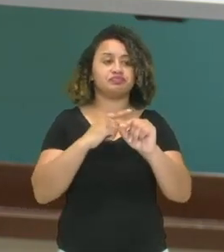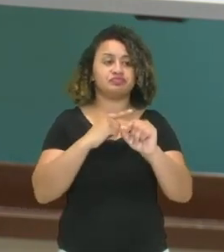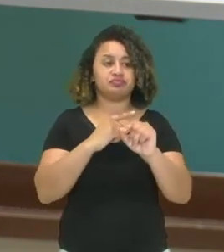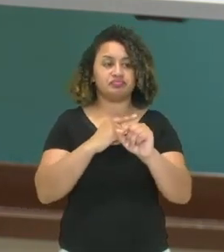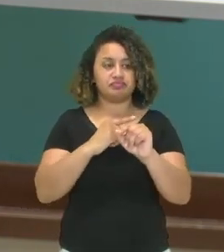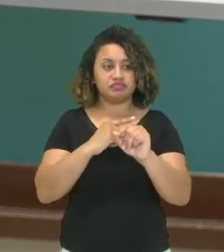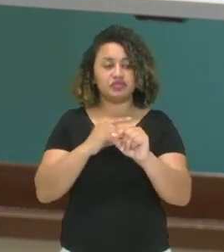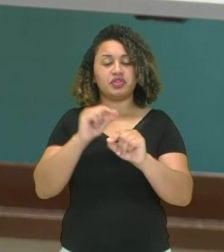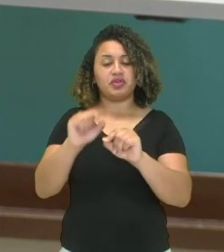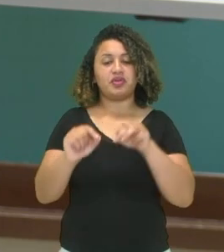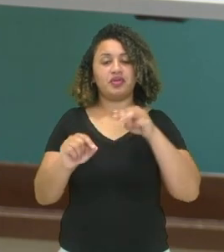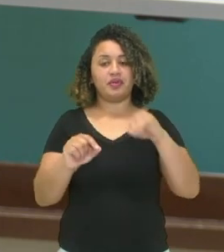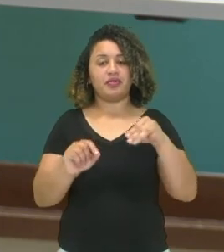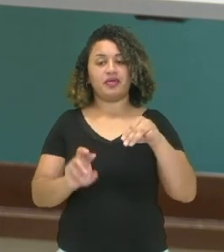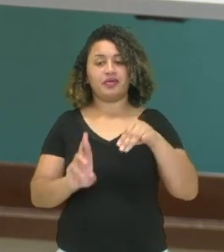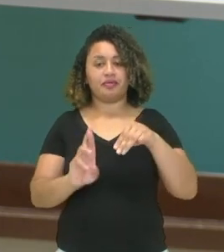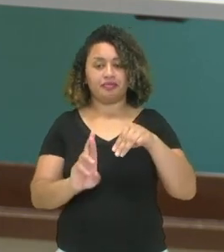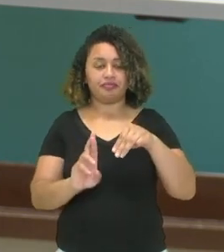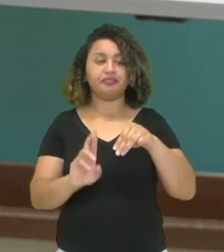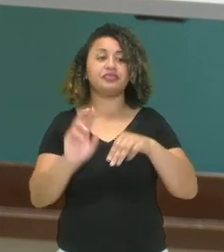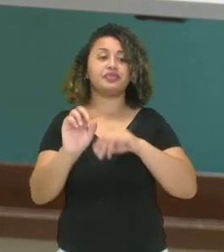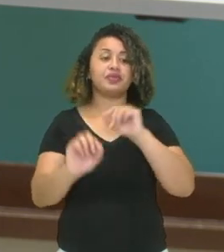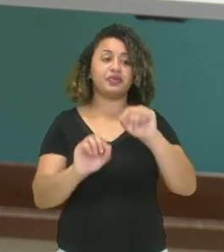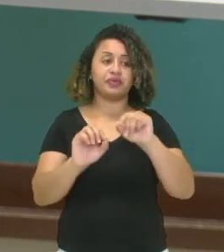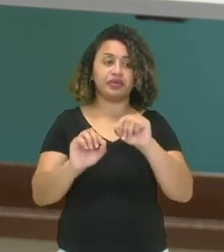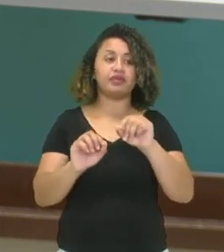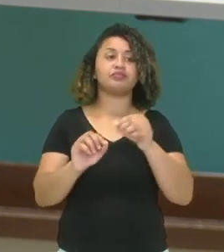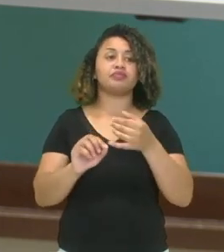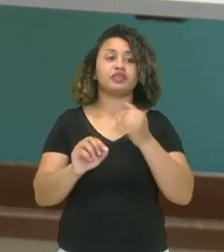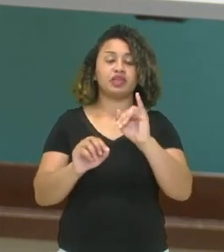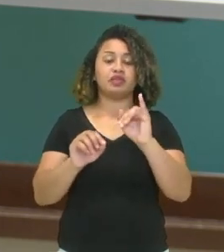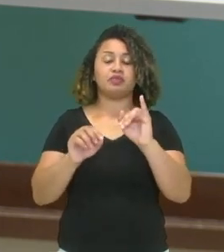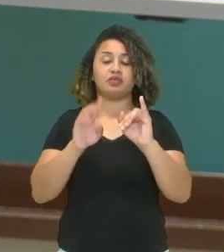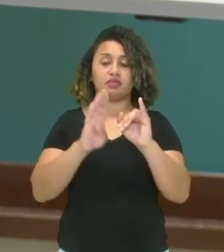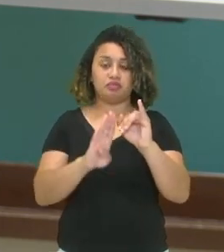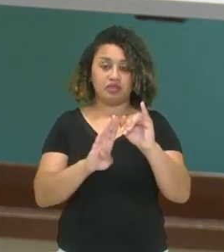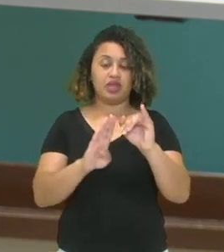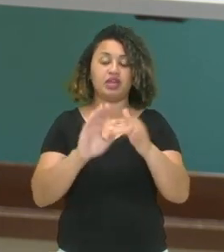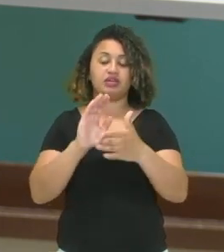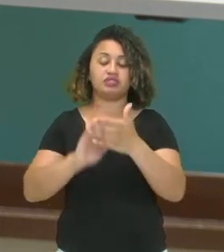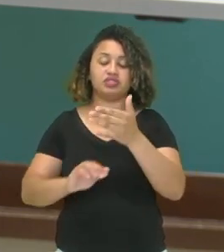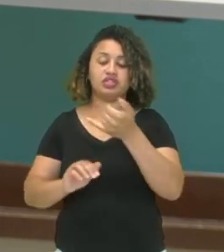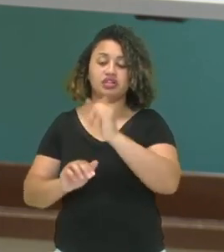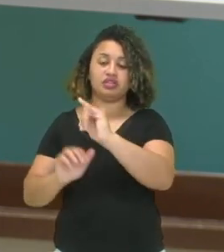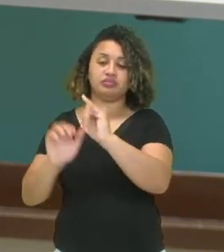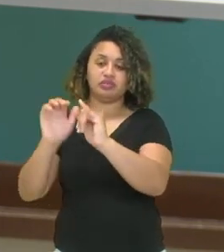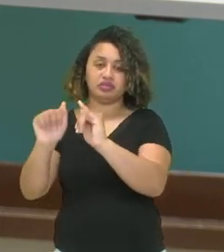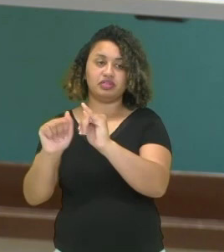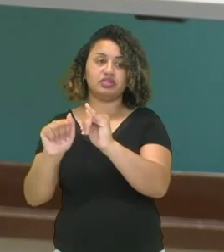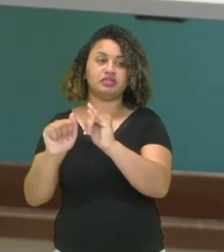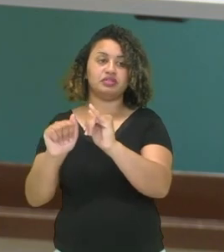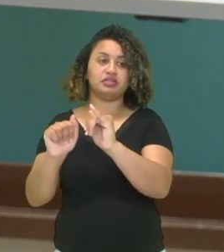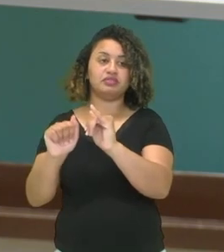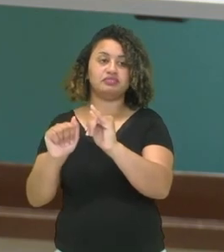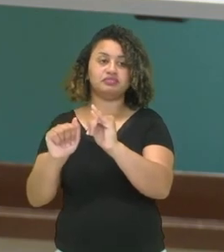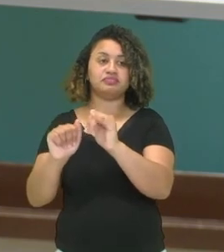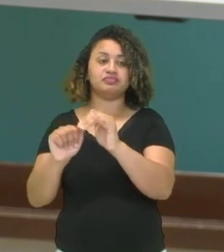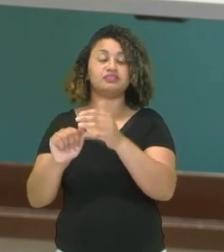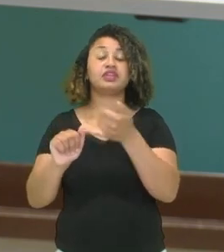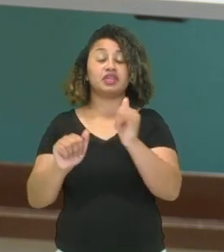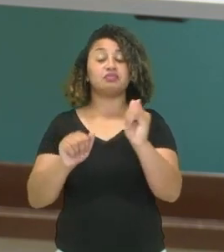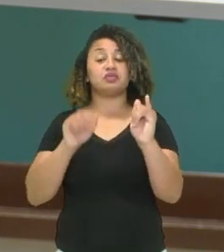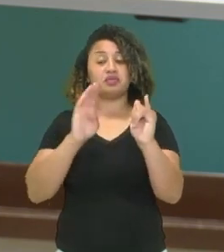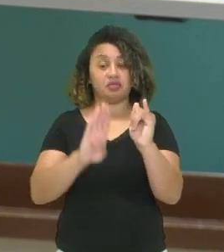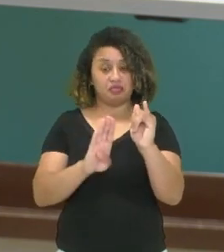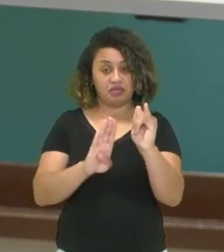angular dessa nossa reta R vai ser YB, que é 4, menos YA. Opa, o YB, que